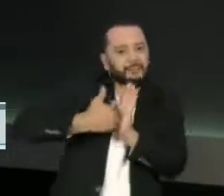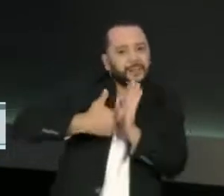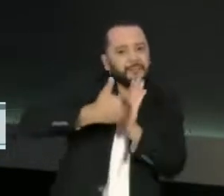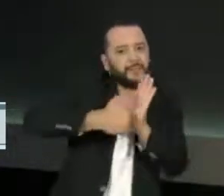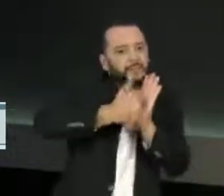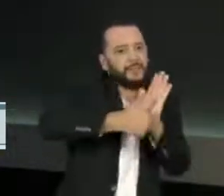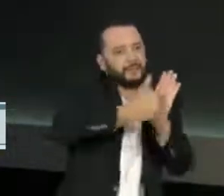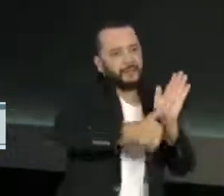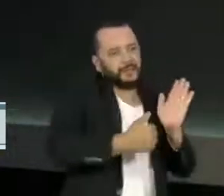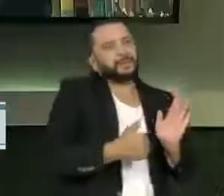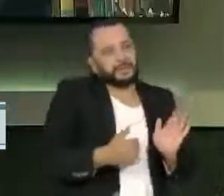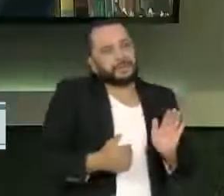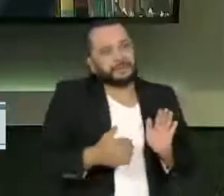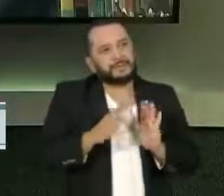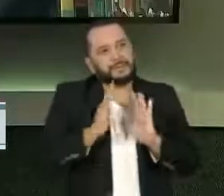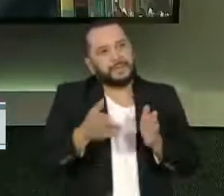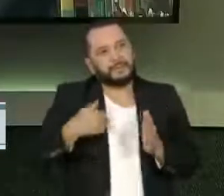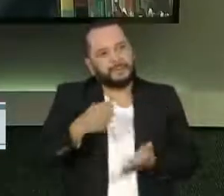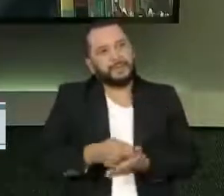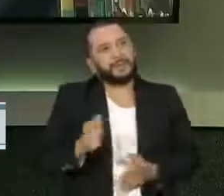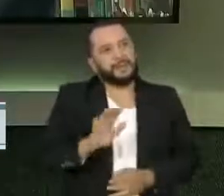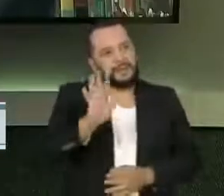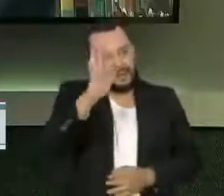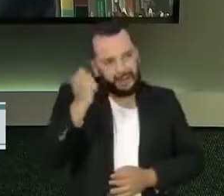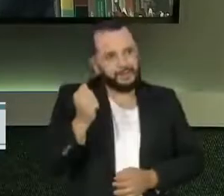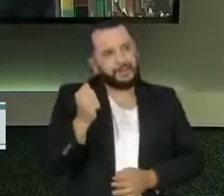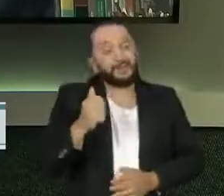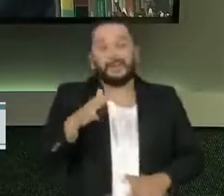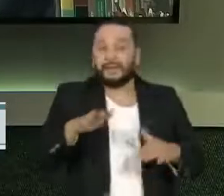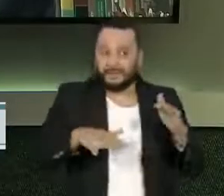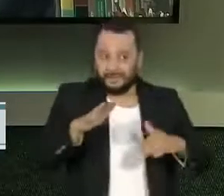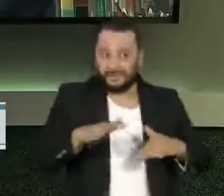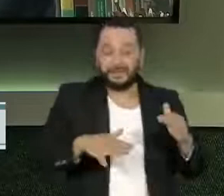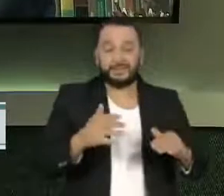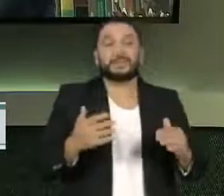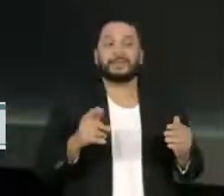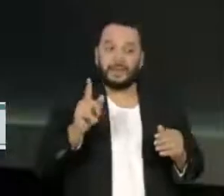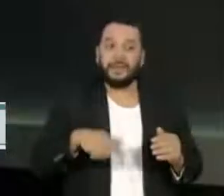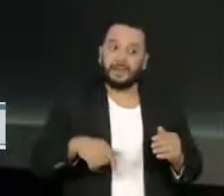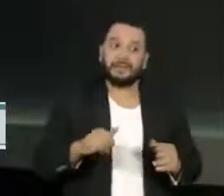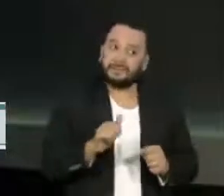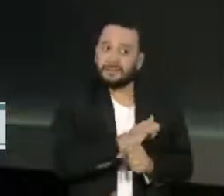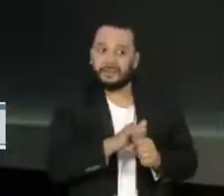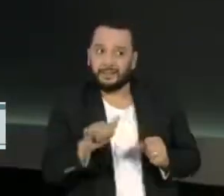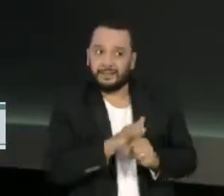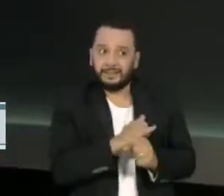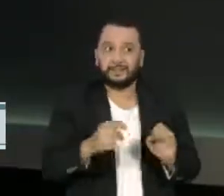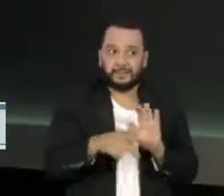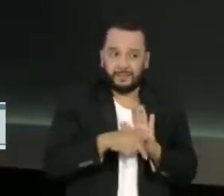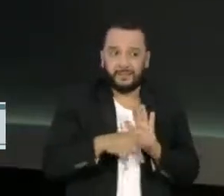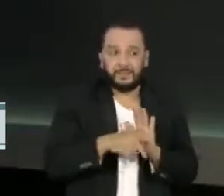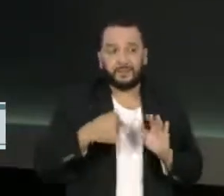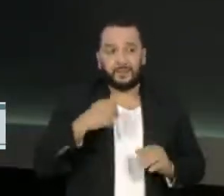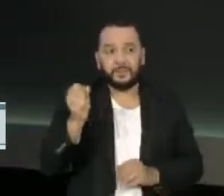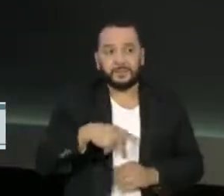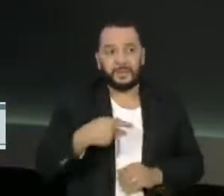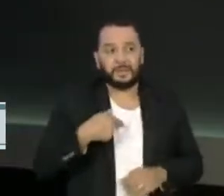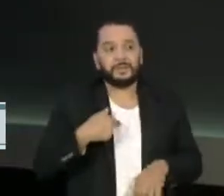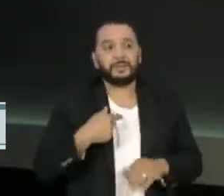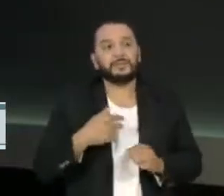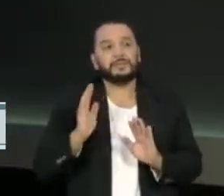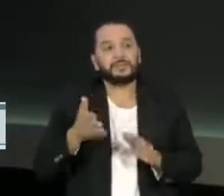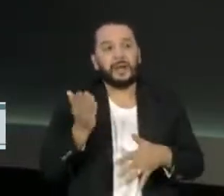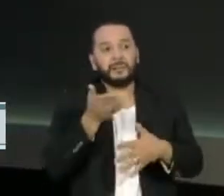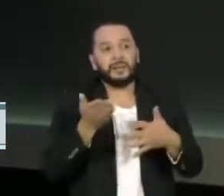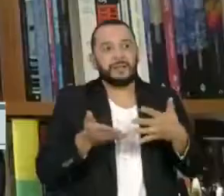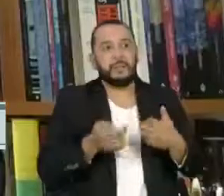mais curto, com parcelas mais altas, acaba sendo uma alternativa para os aposentados, não? Aí está